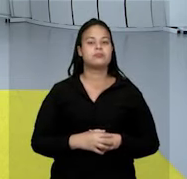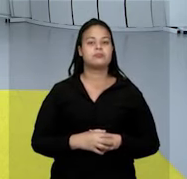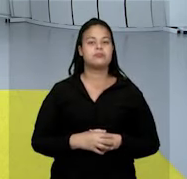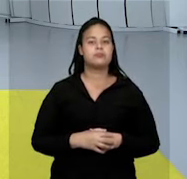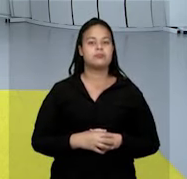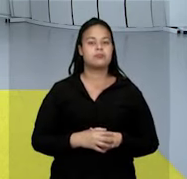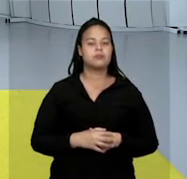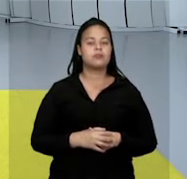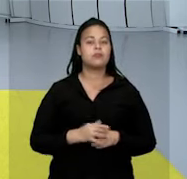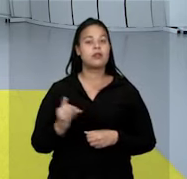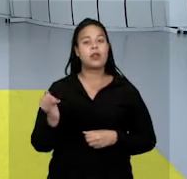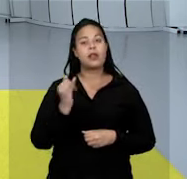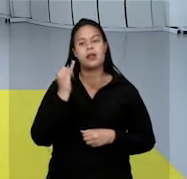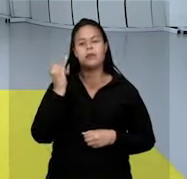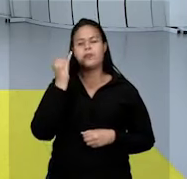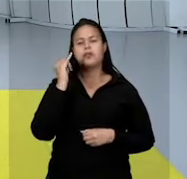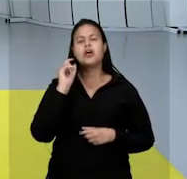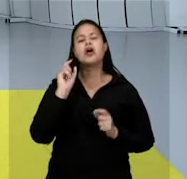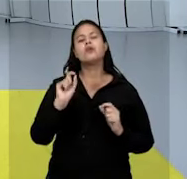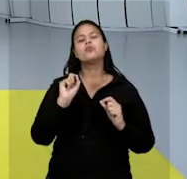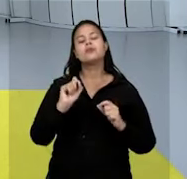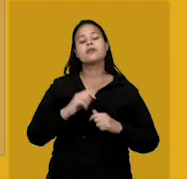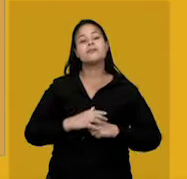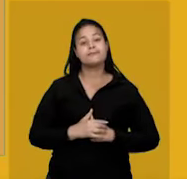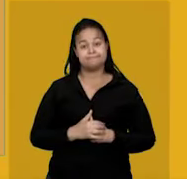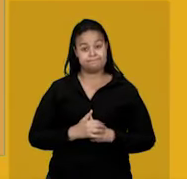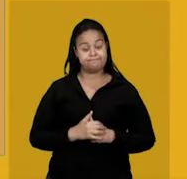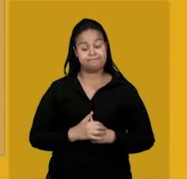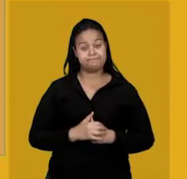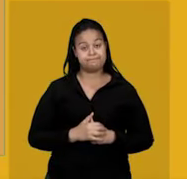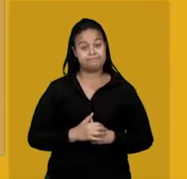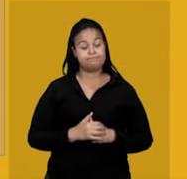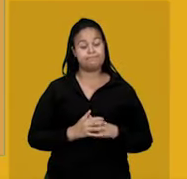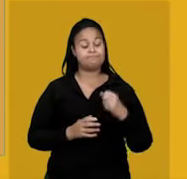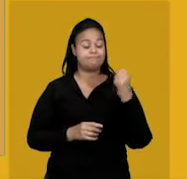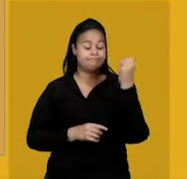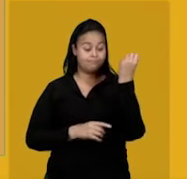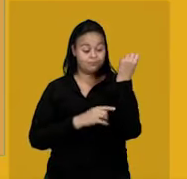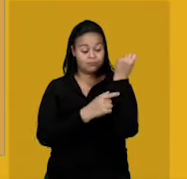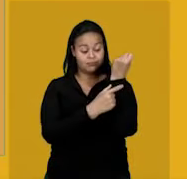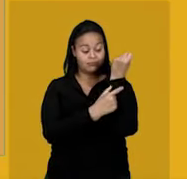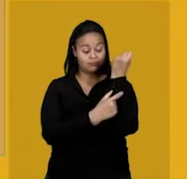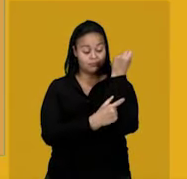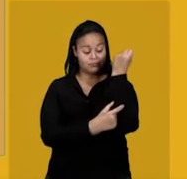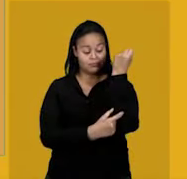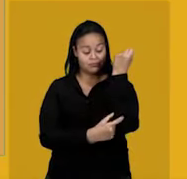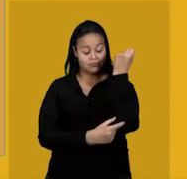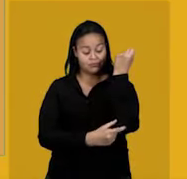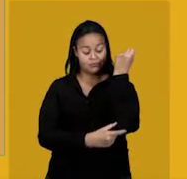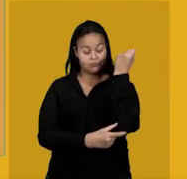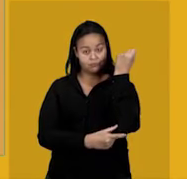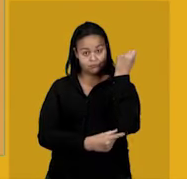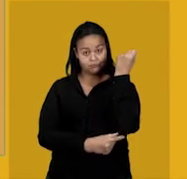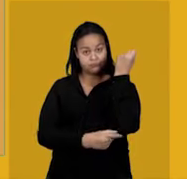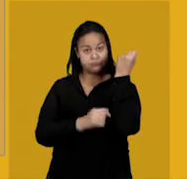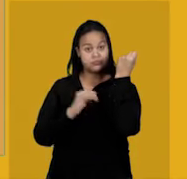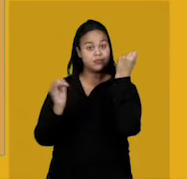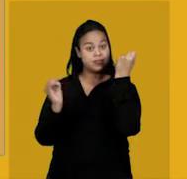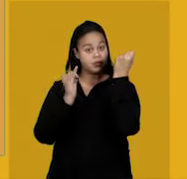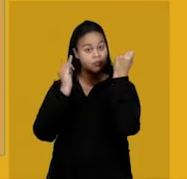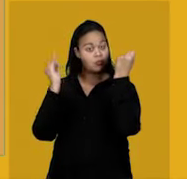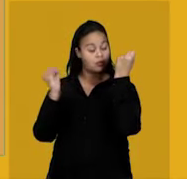O que é importante na medula espinhal? Ela é importante porque ela leva as informações do